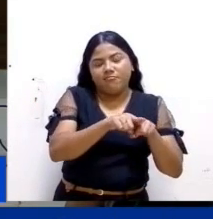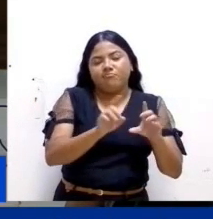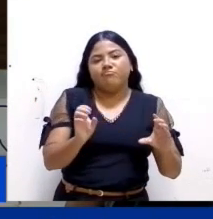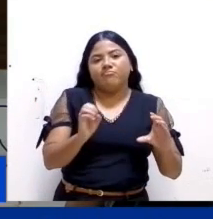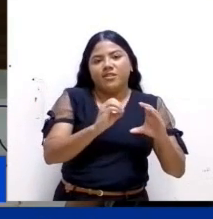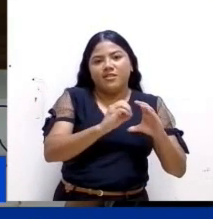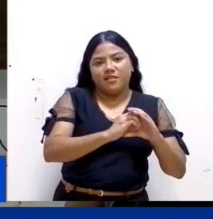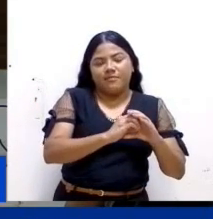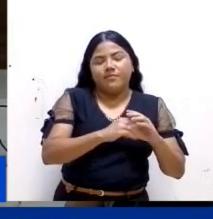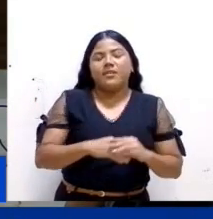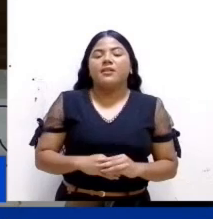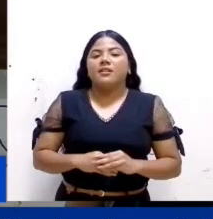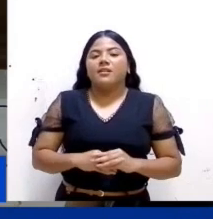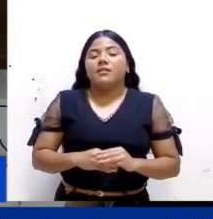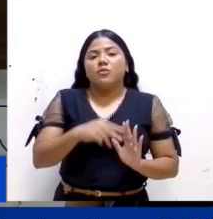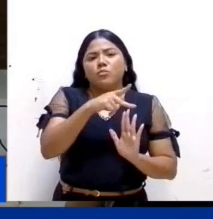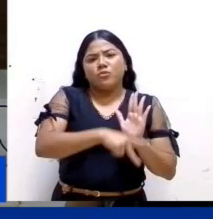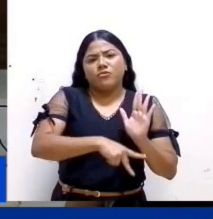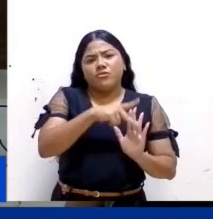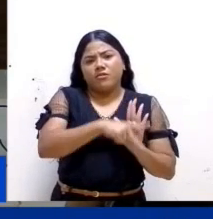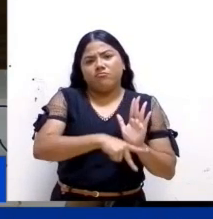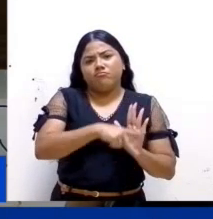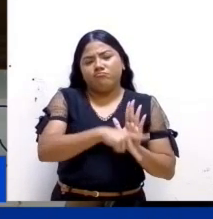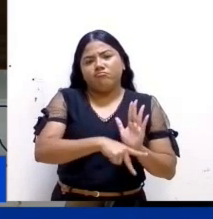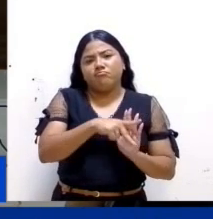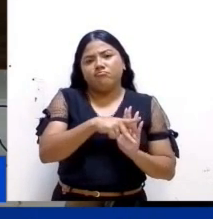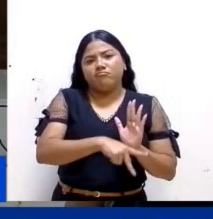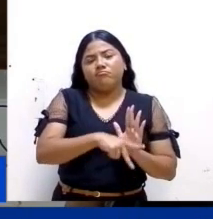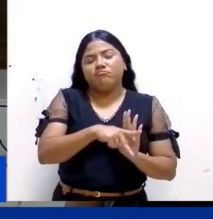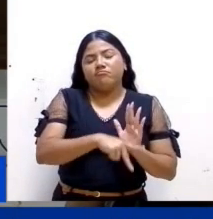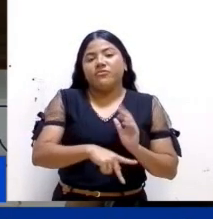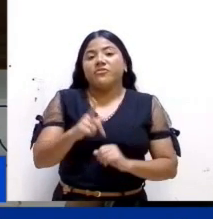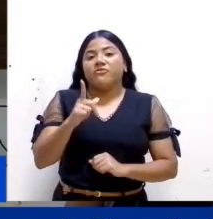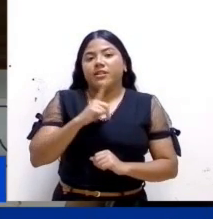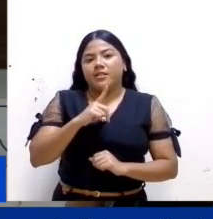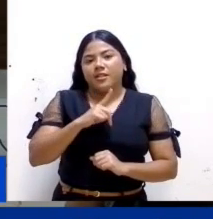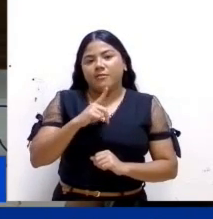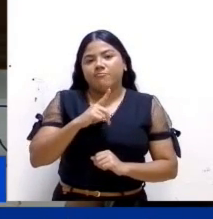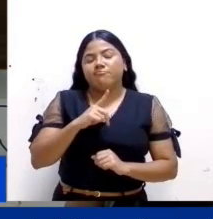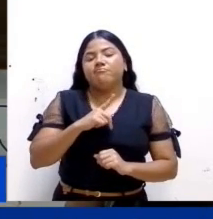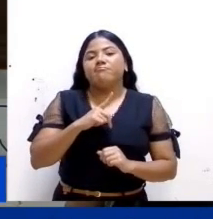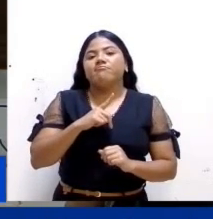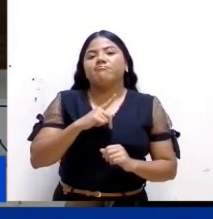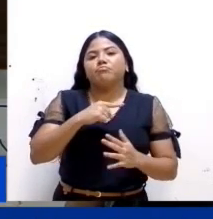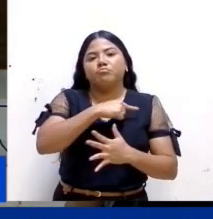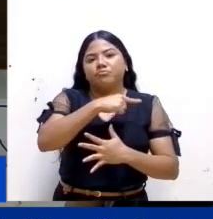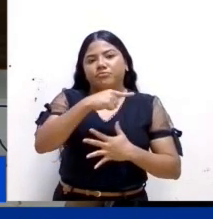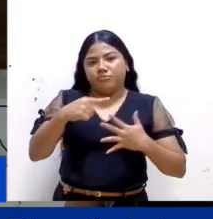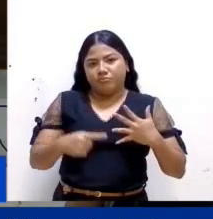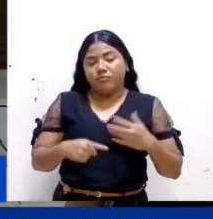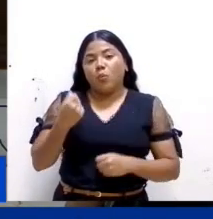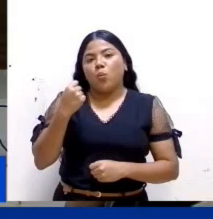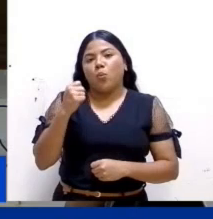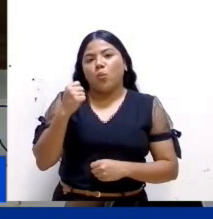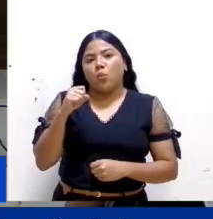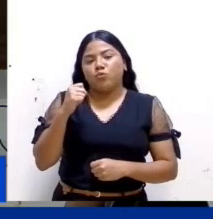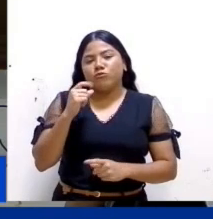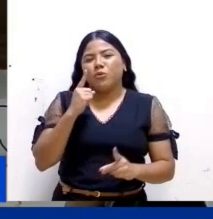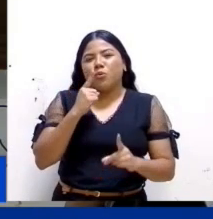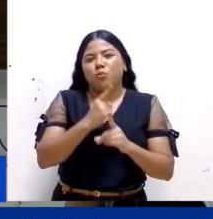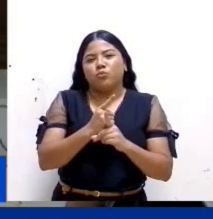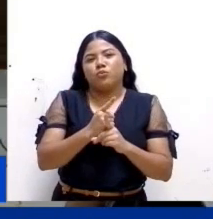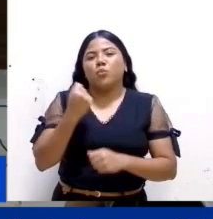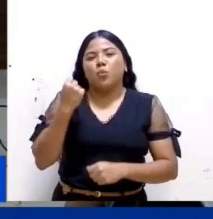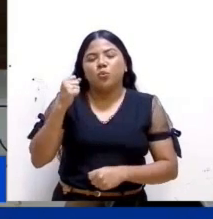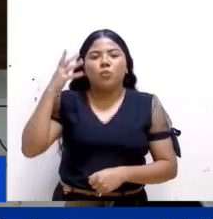E esse Na projeto barra inferior, vão ser realizados 7 e oito 7, encontros 5 com do 9 de temas 2024, projeto relacionados ao direito, Educação,